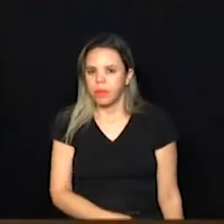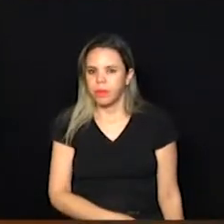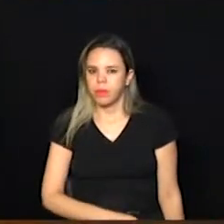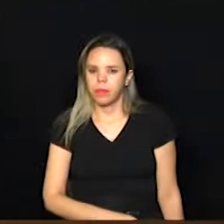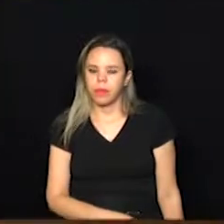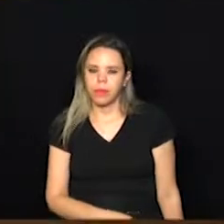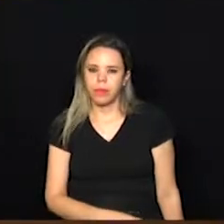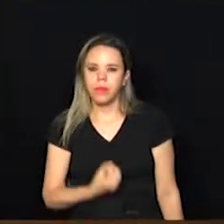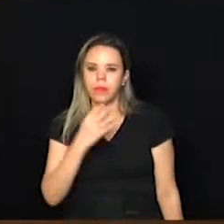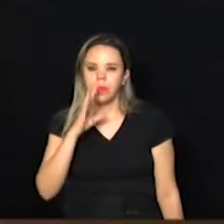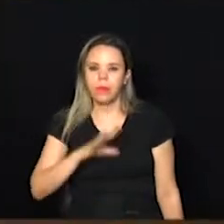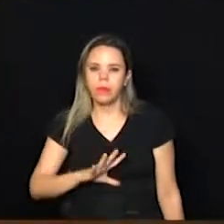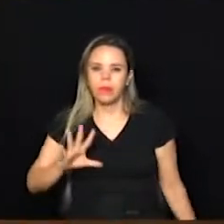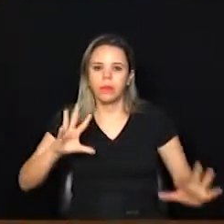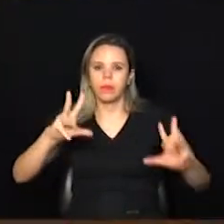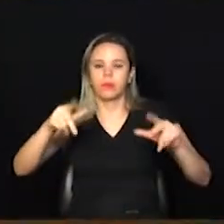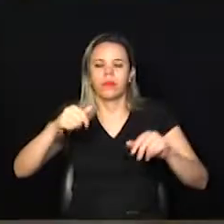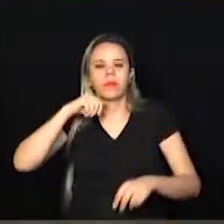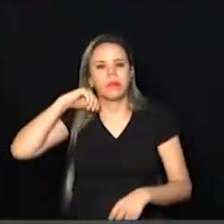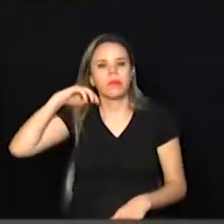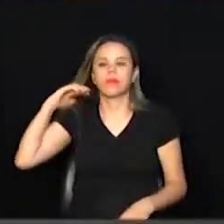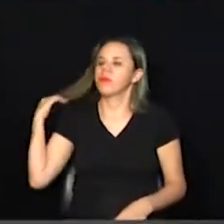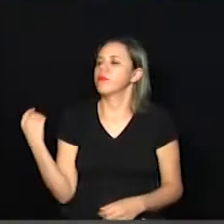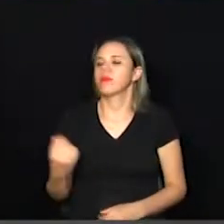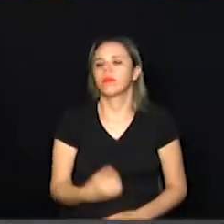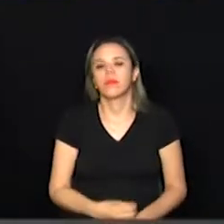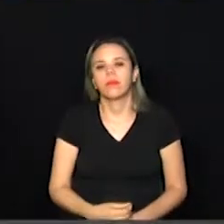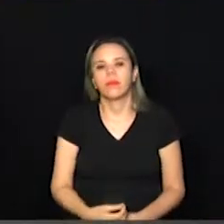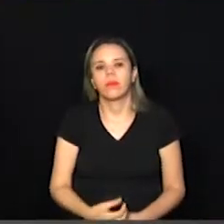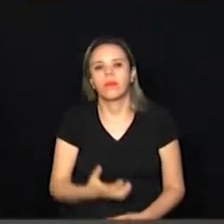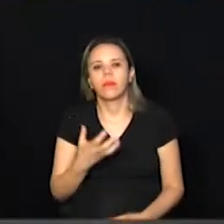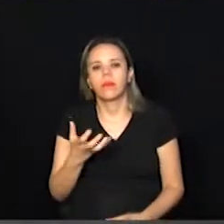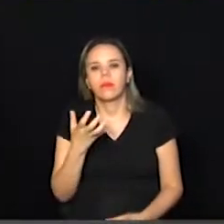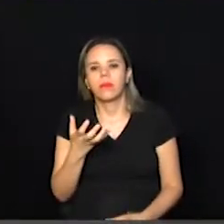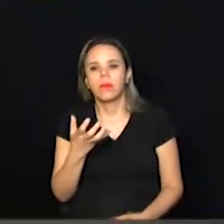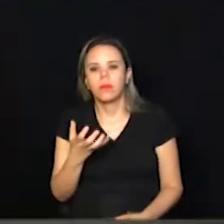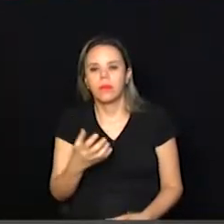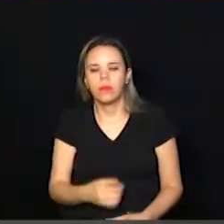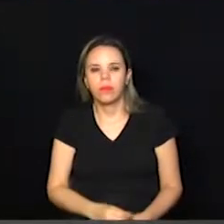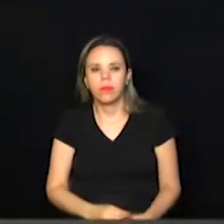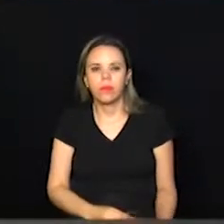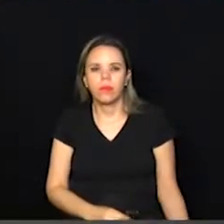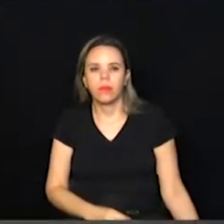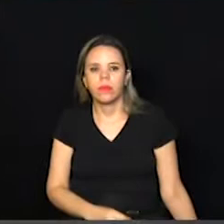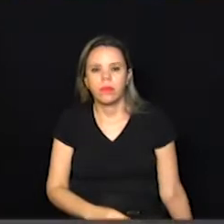Bom, gente, boa tarde a todas, a todos. Eu quero